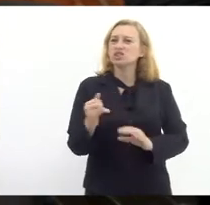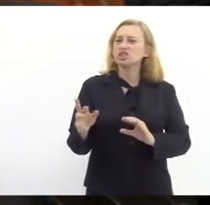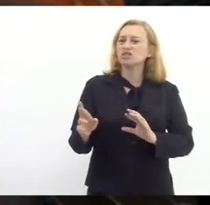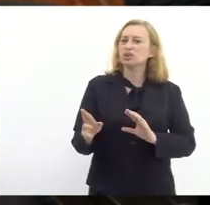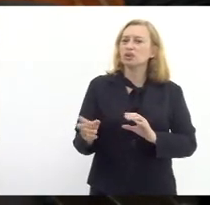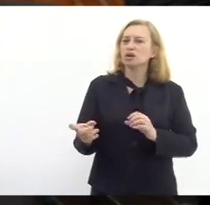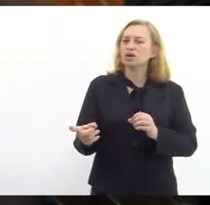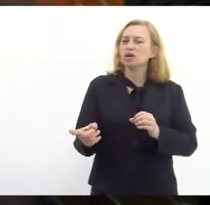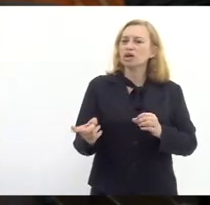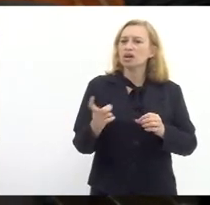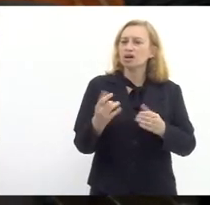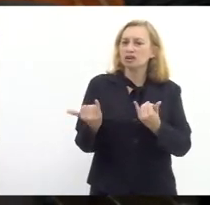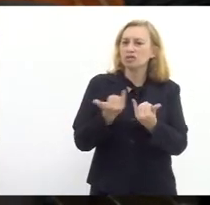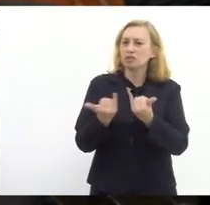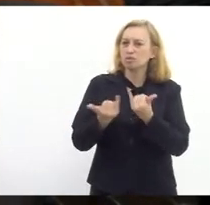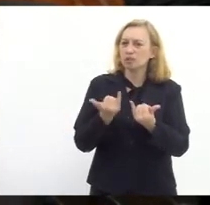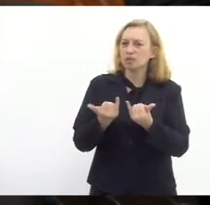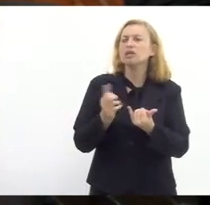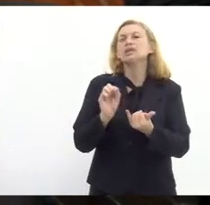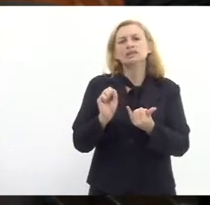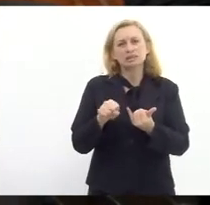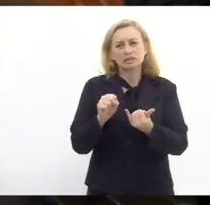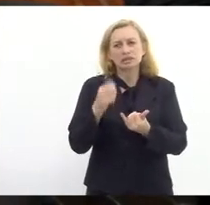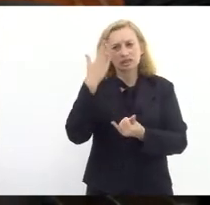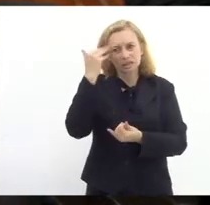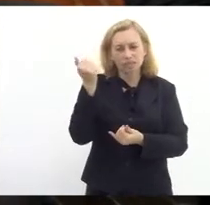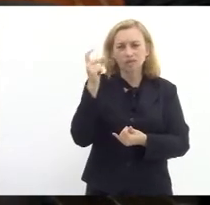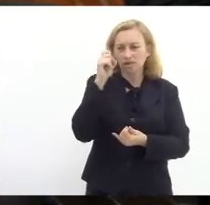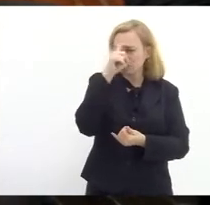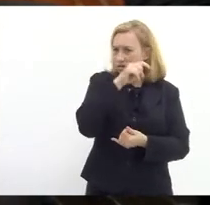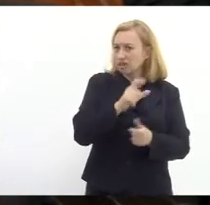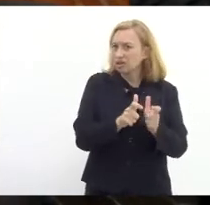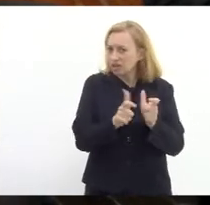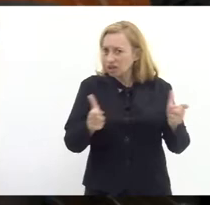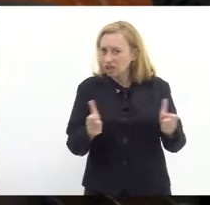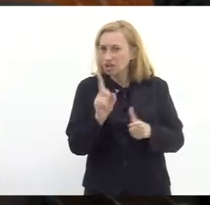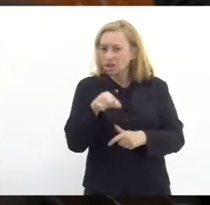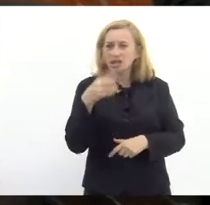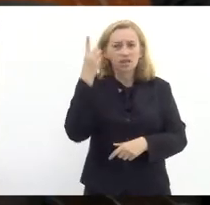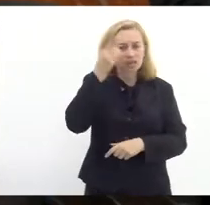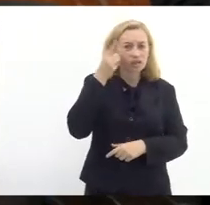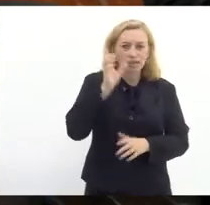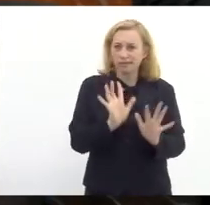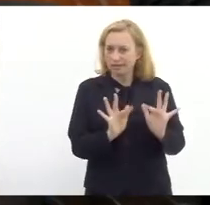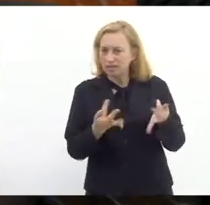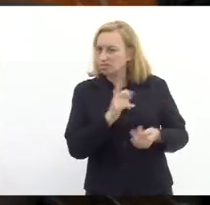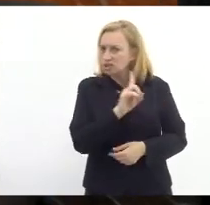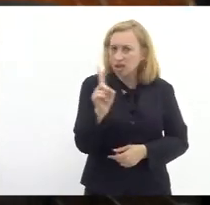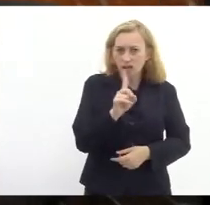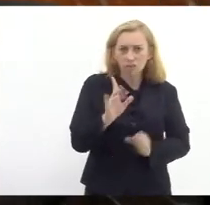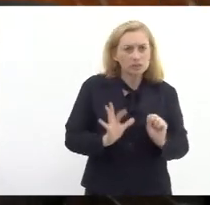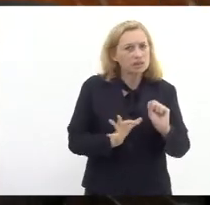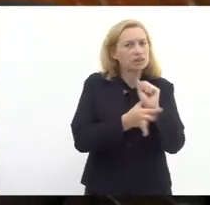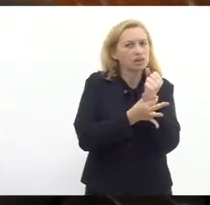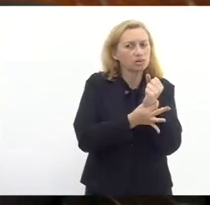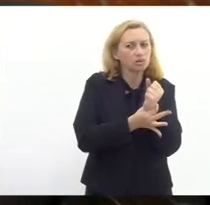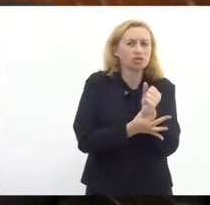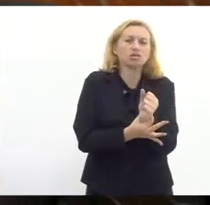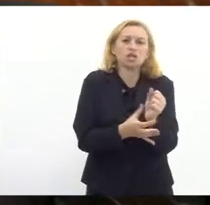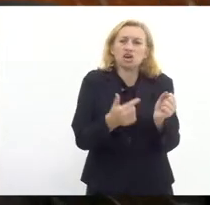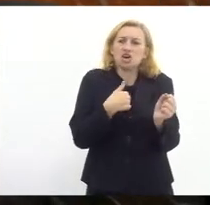órgão de segurança? Sim, a gente sabe que a dificuldade é grande, né, deputado? Não é simples. É uma questão de segurança. Eu não